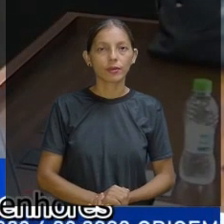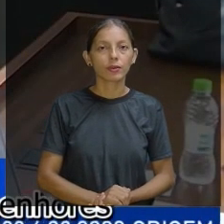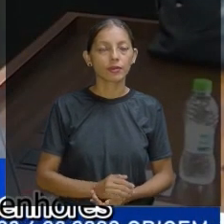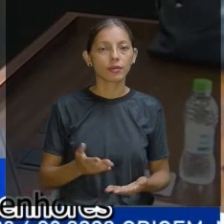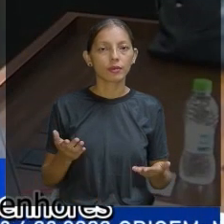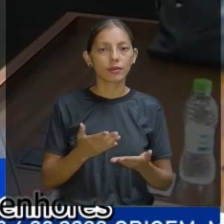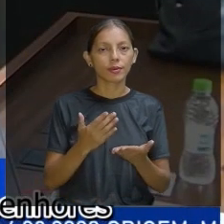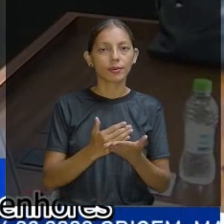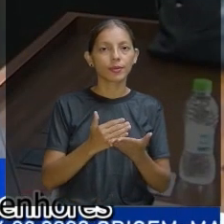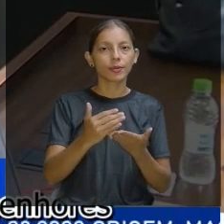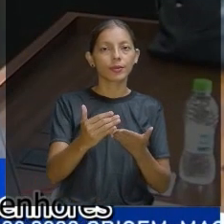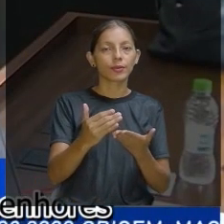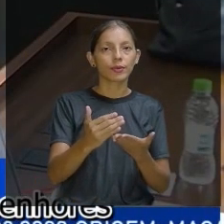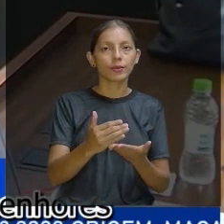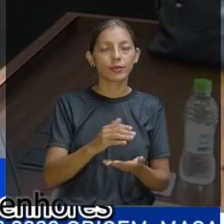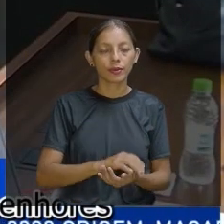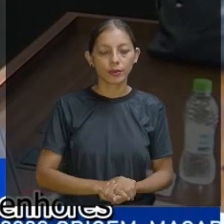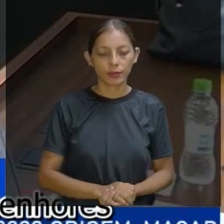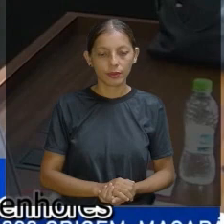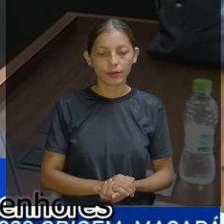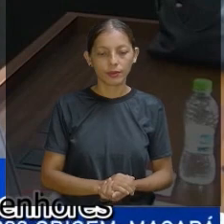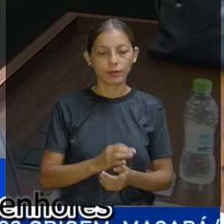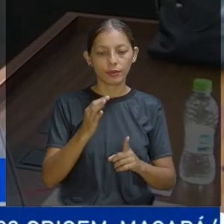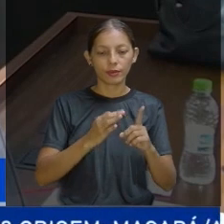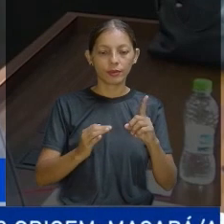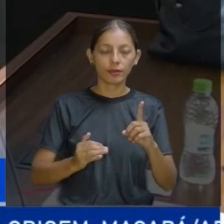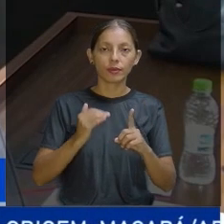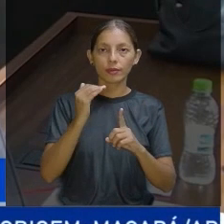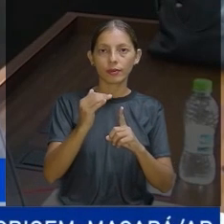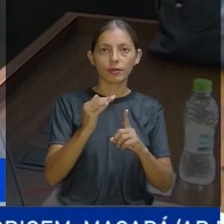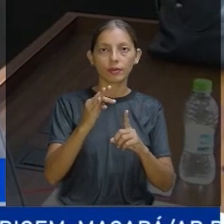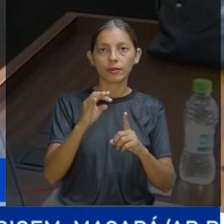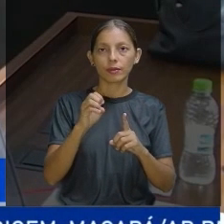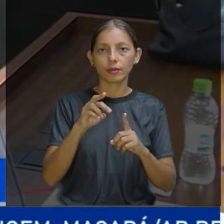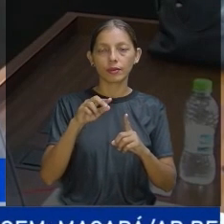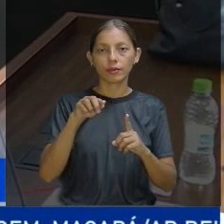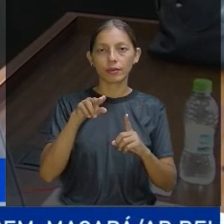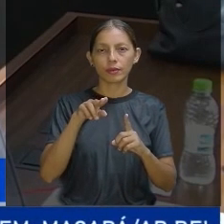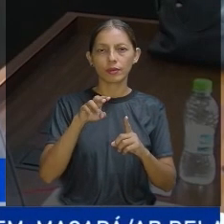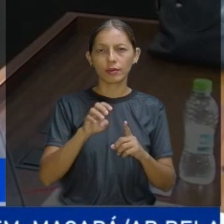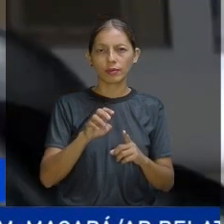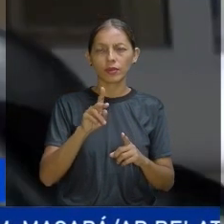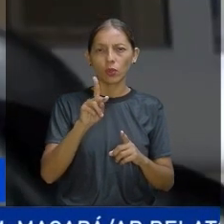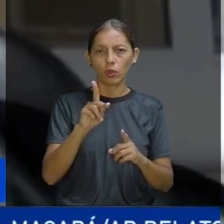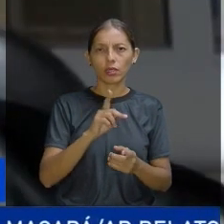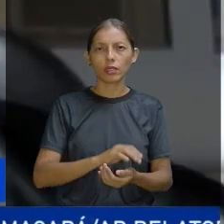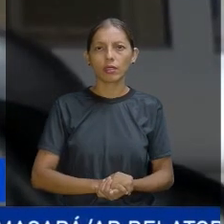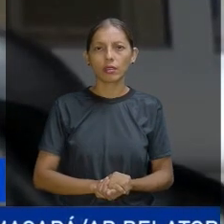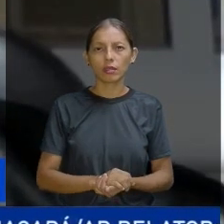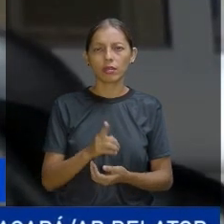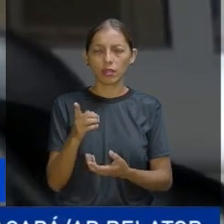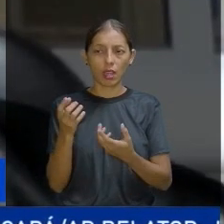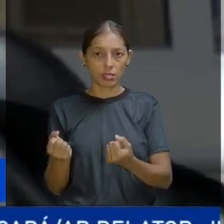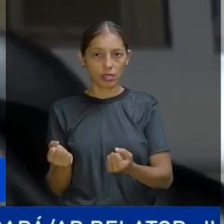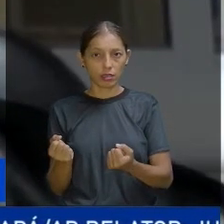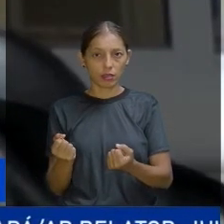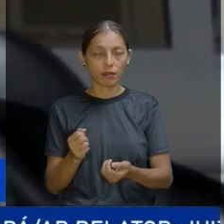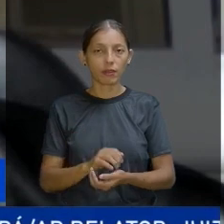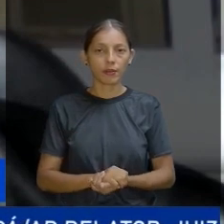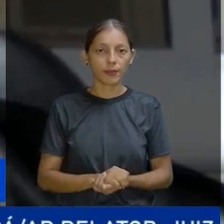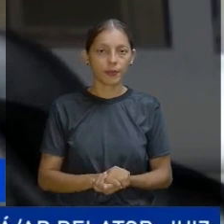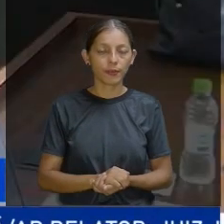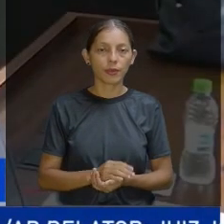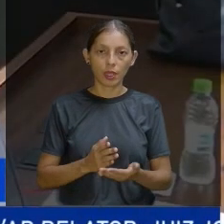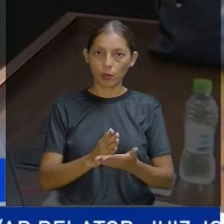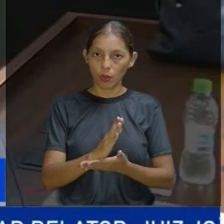pelo desembargador Torque. Se aprova a minuta, desembargador? Pela prova,